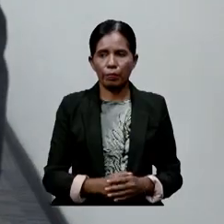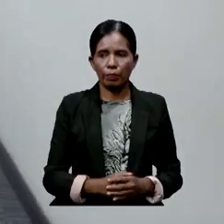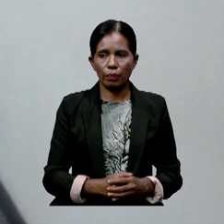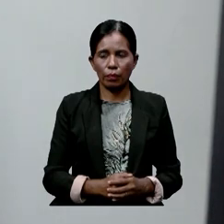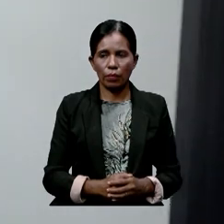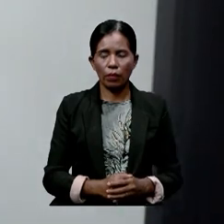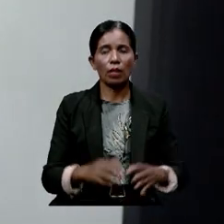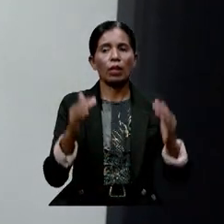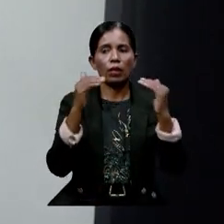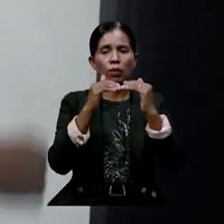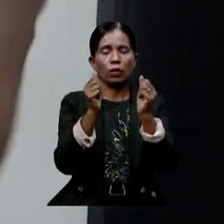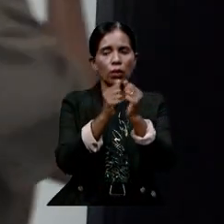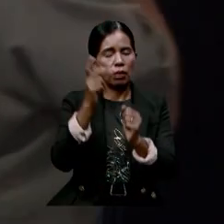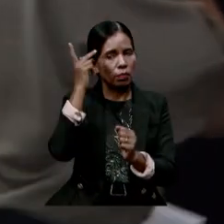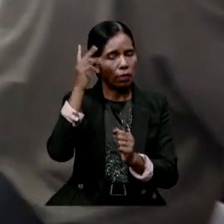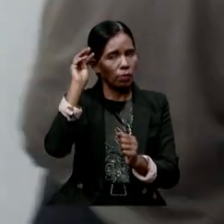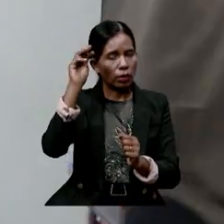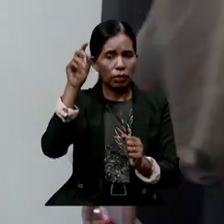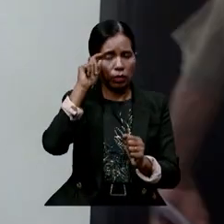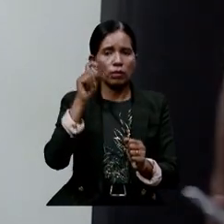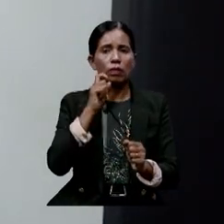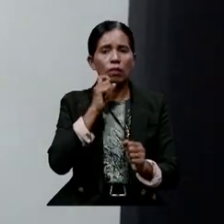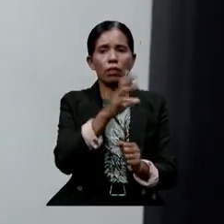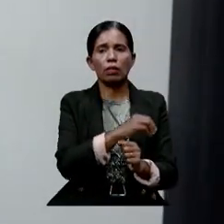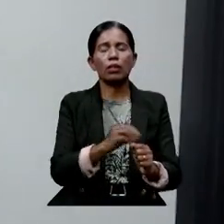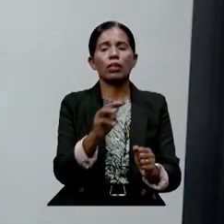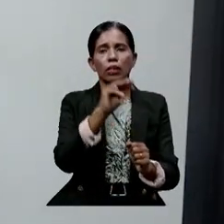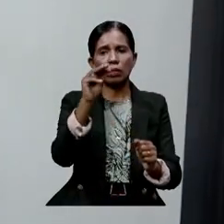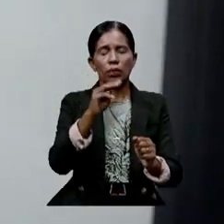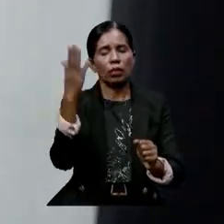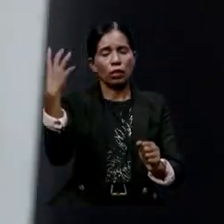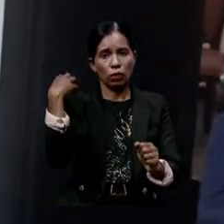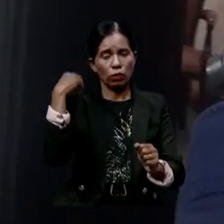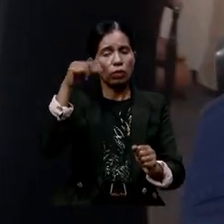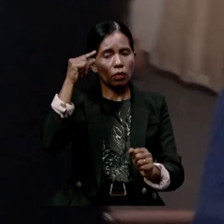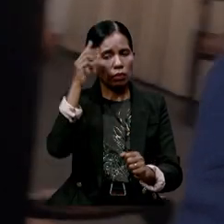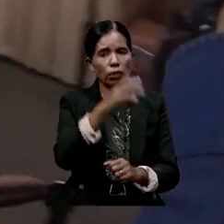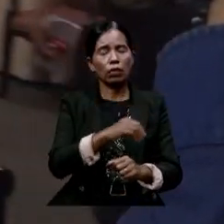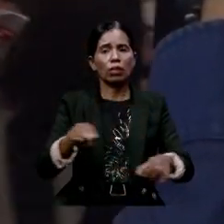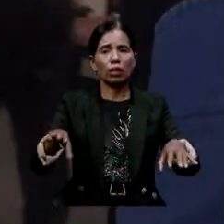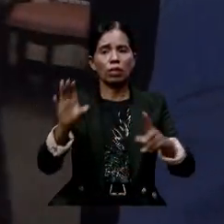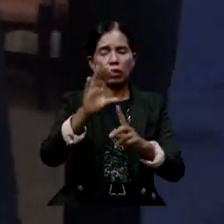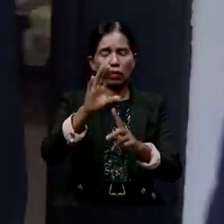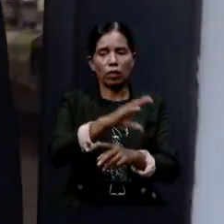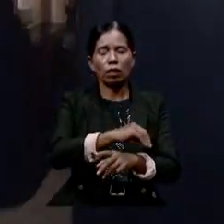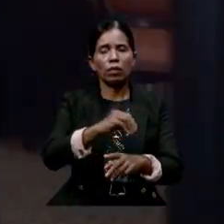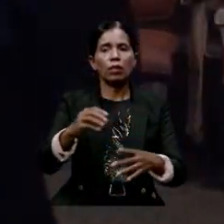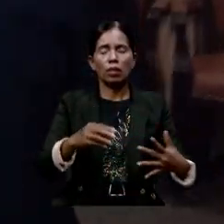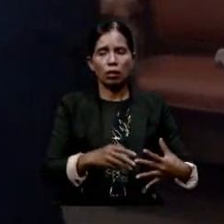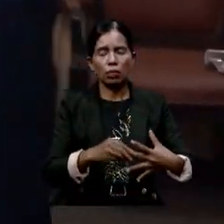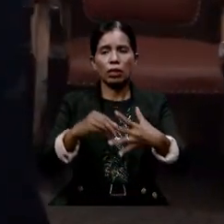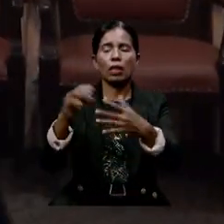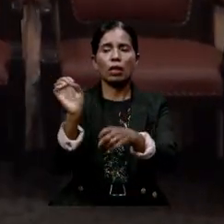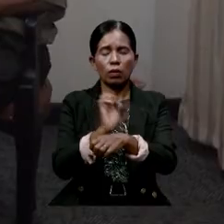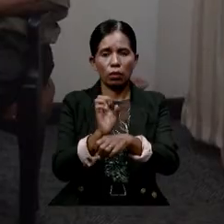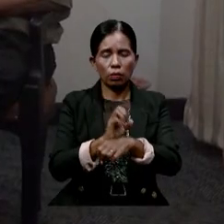A foi no encontro o primeiro-ministro Kairala Xanano Guzmão, segundo a Neia Palácio e Governo, coordenador Zona Especial Economia